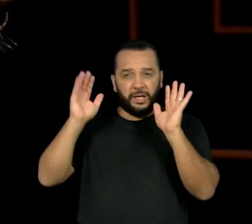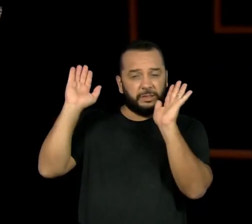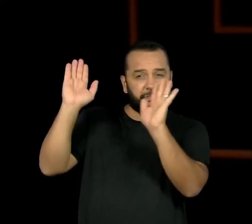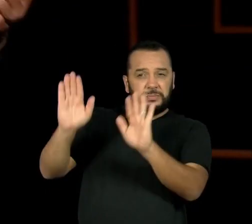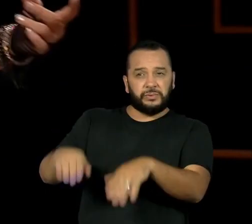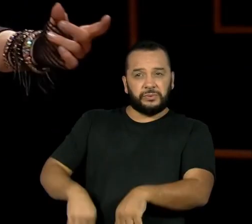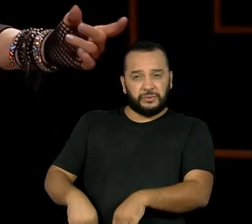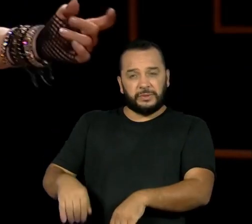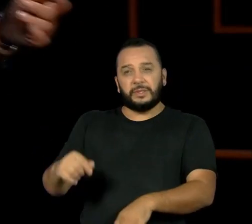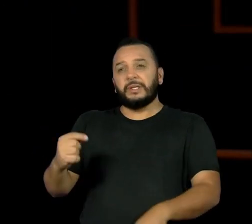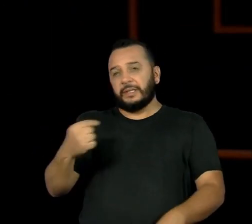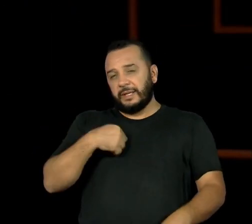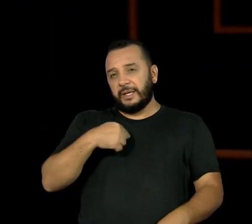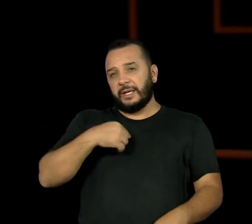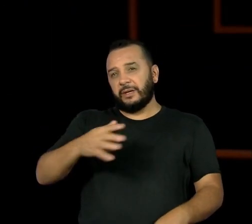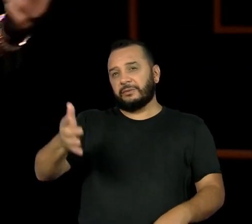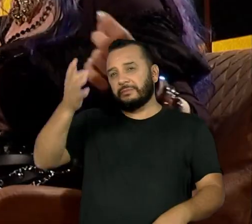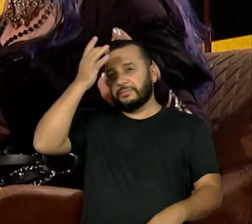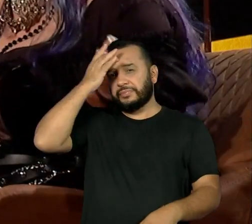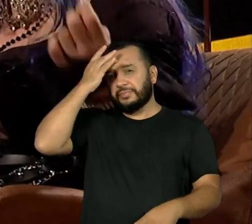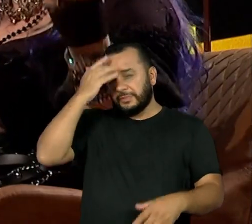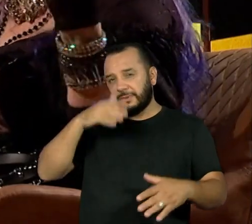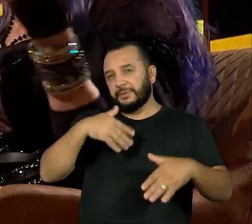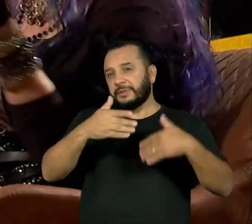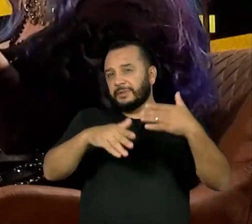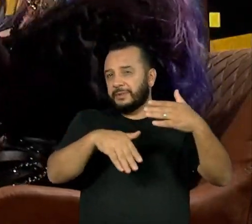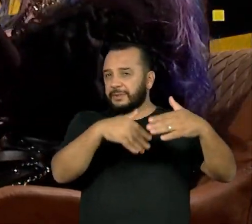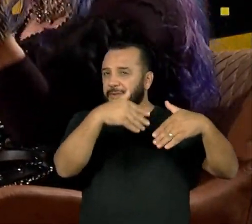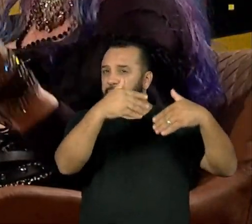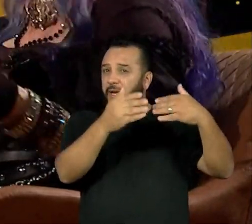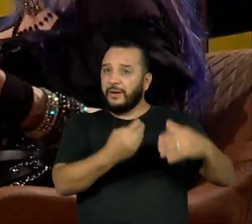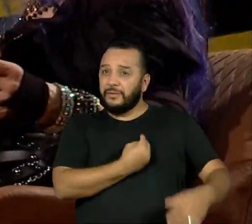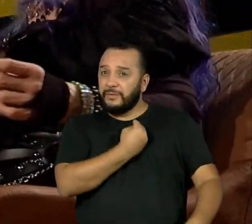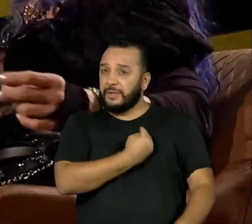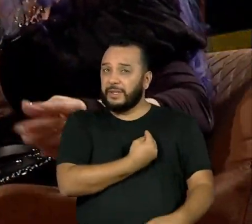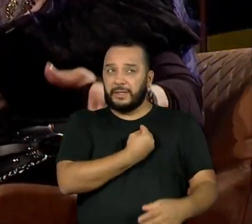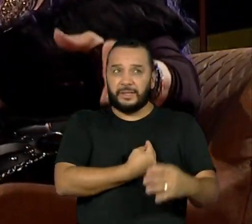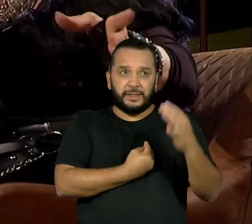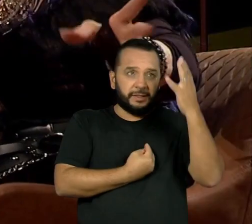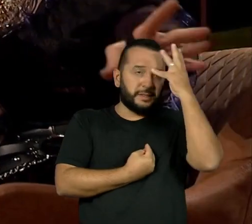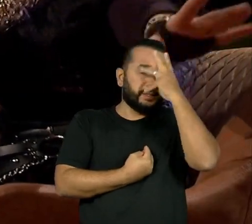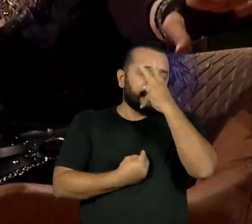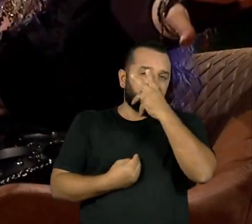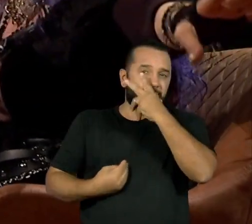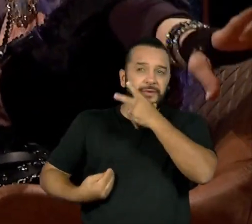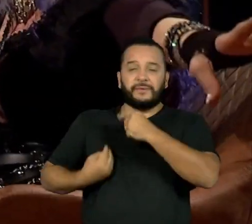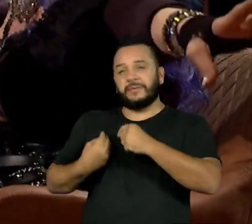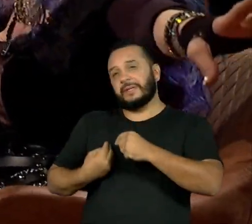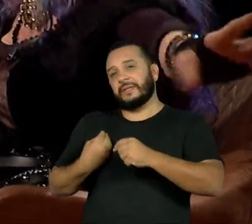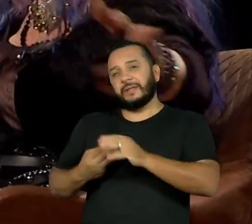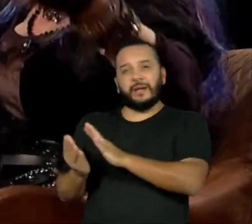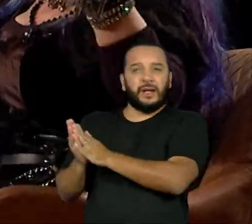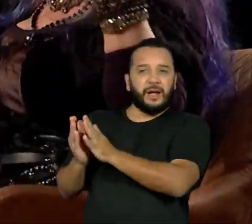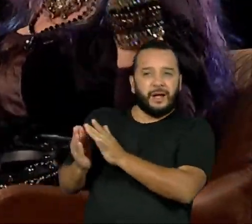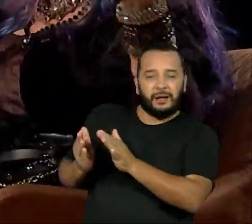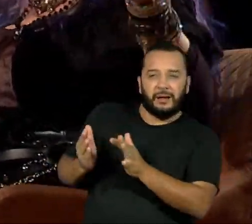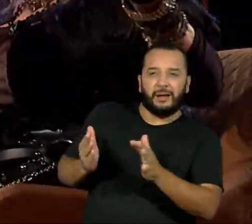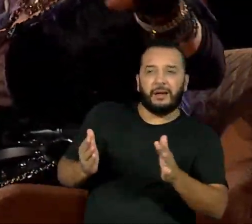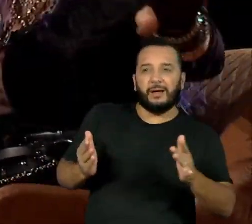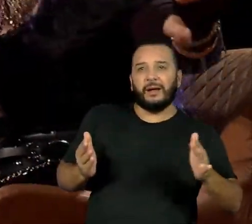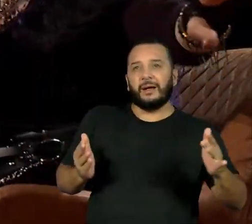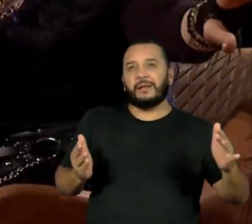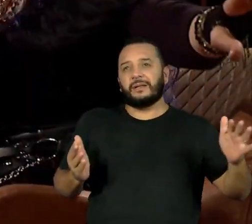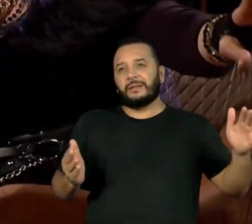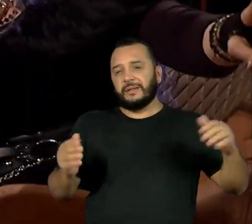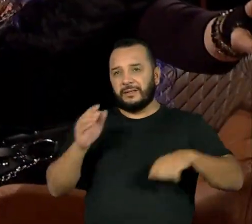a onda. A vida pode ser bela, a vida pode ser longa, a escolha